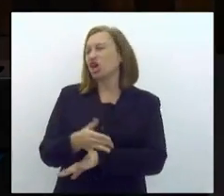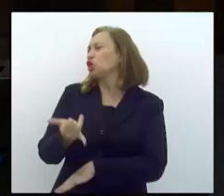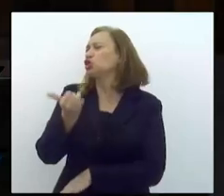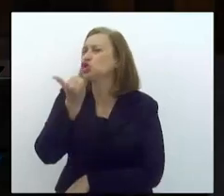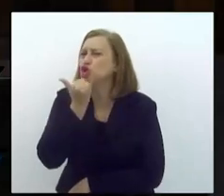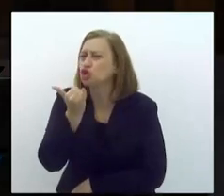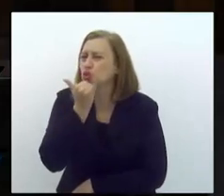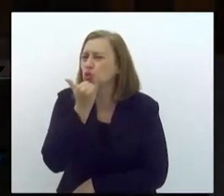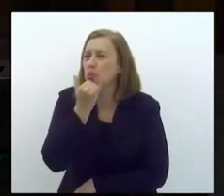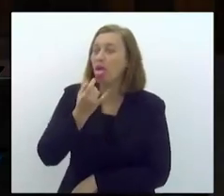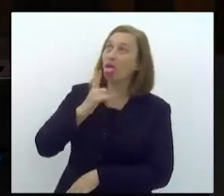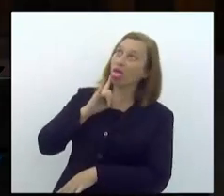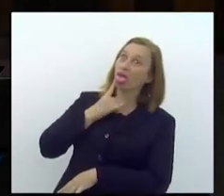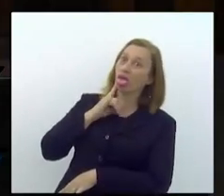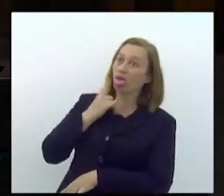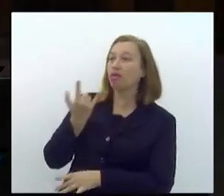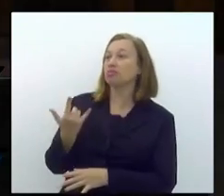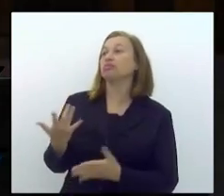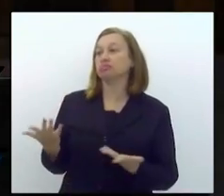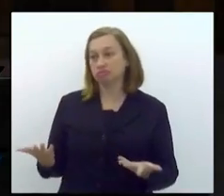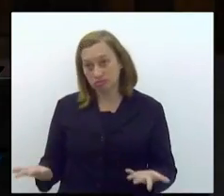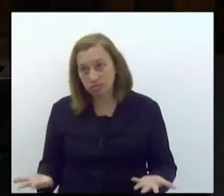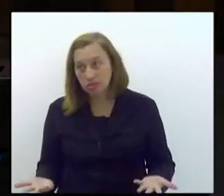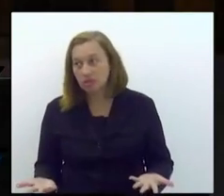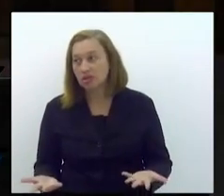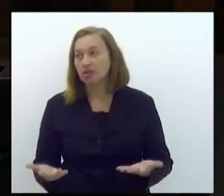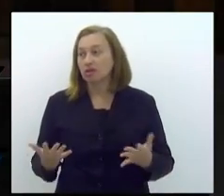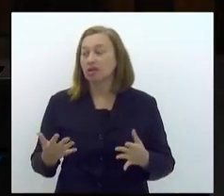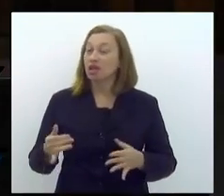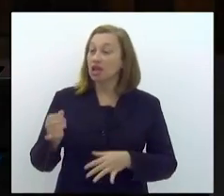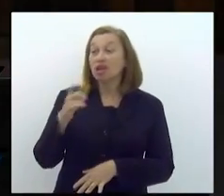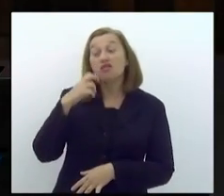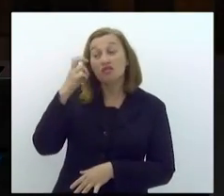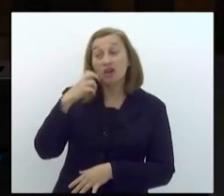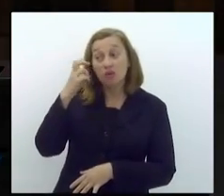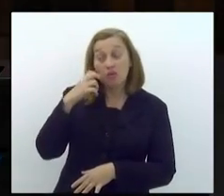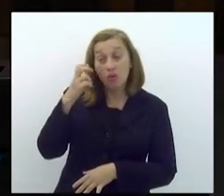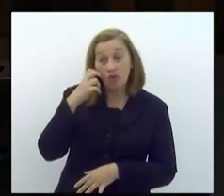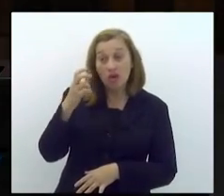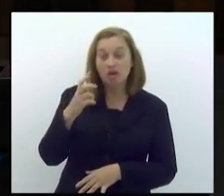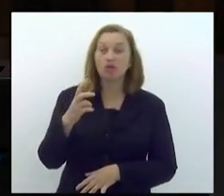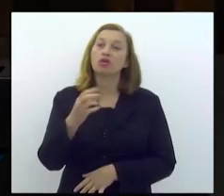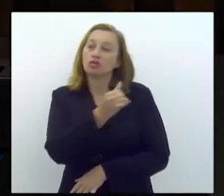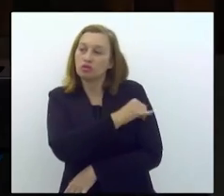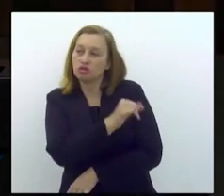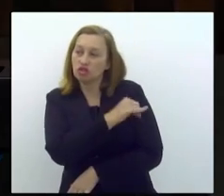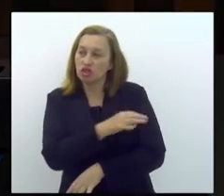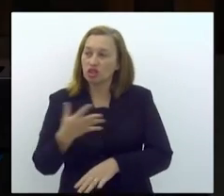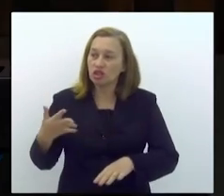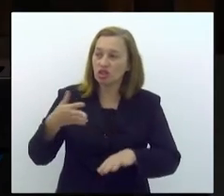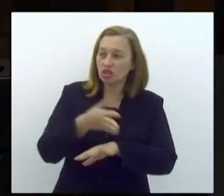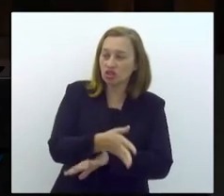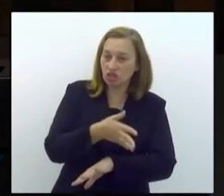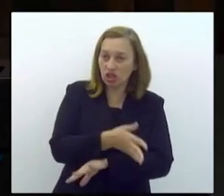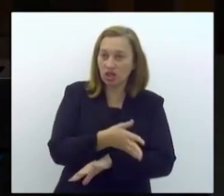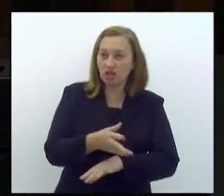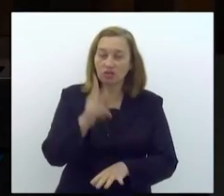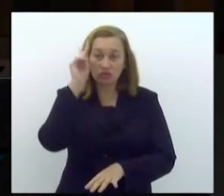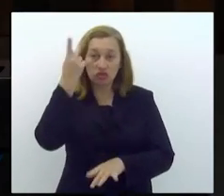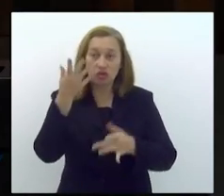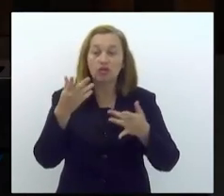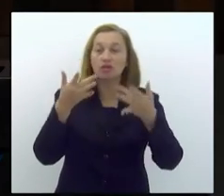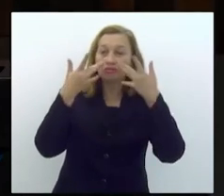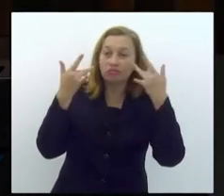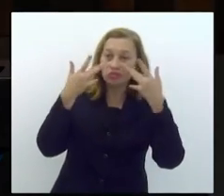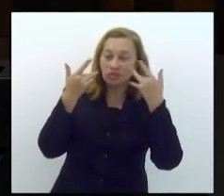pé de cana aqui já avacalho Rio de Janeiro usando o Teatro Municipal histórico para fazer e promover evento político Então